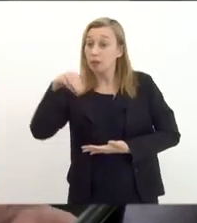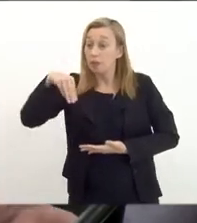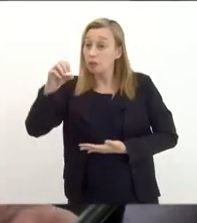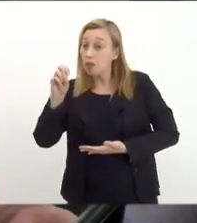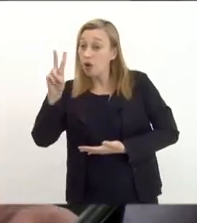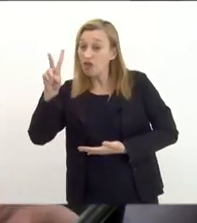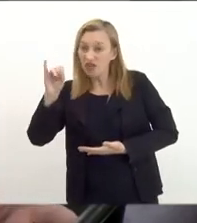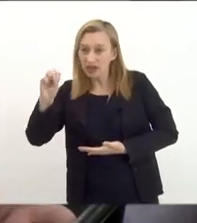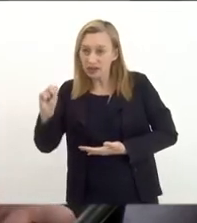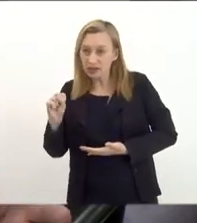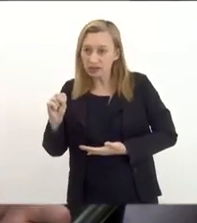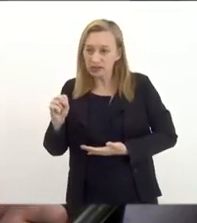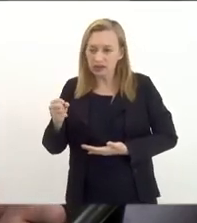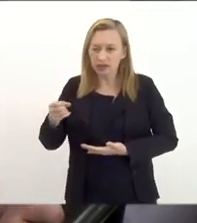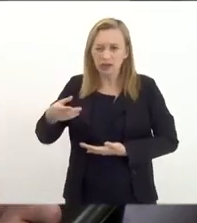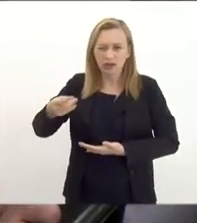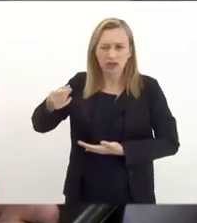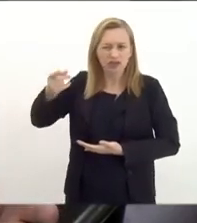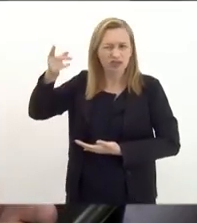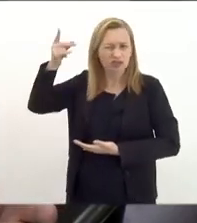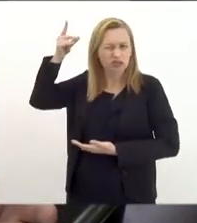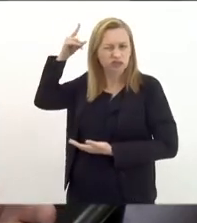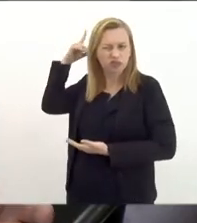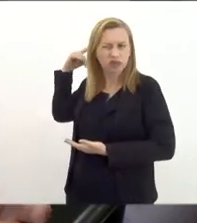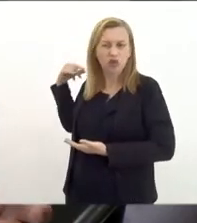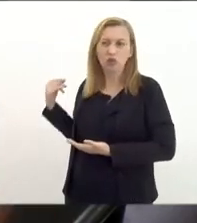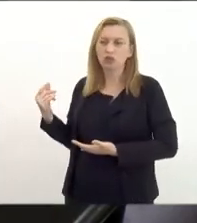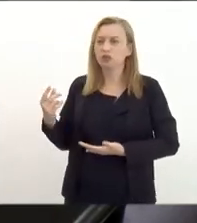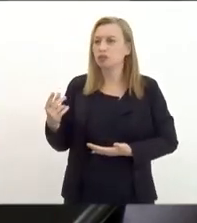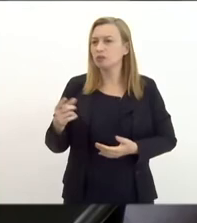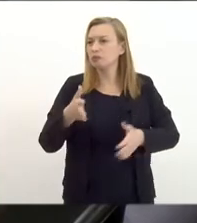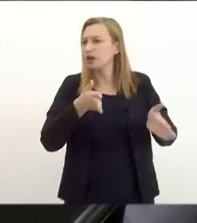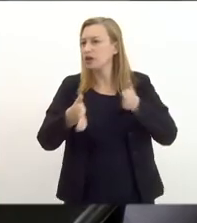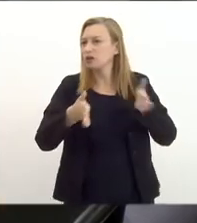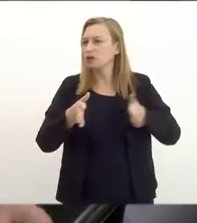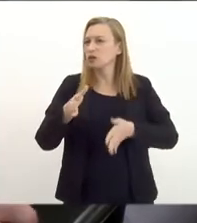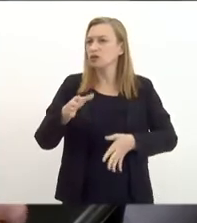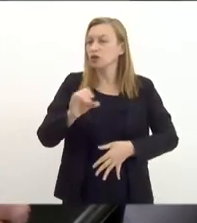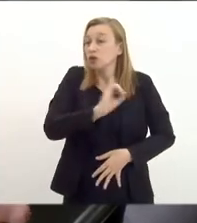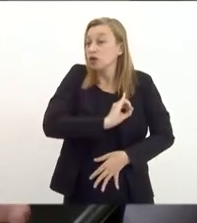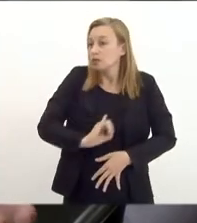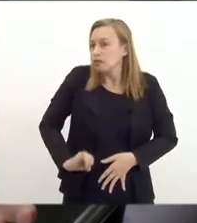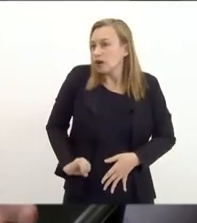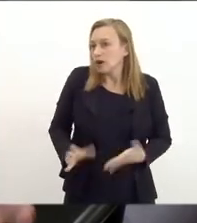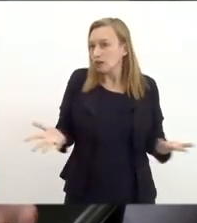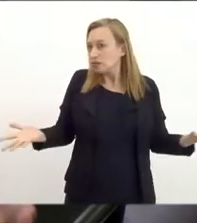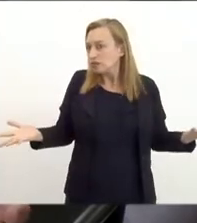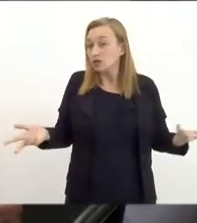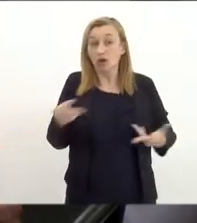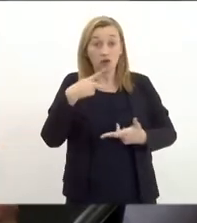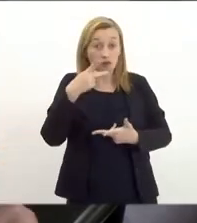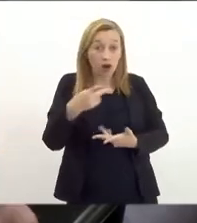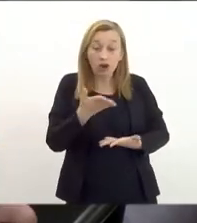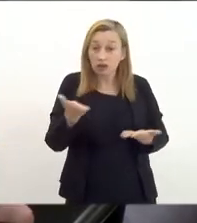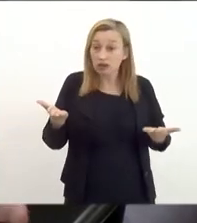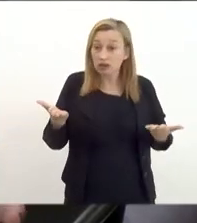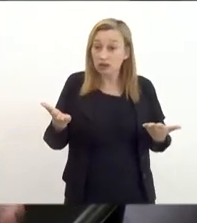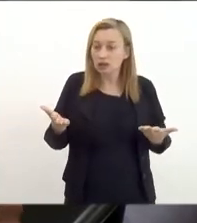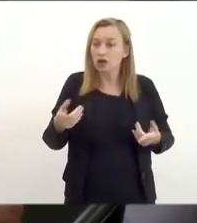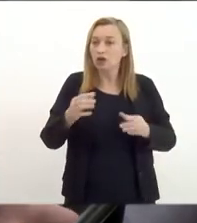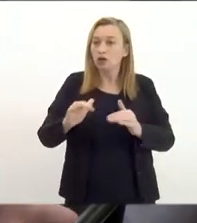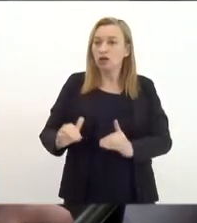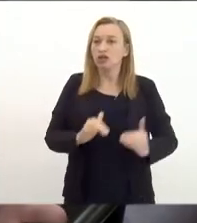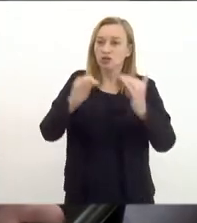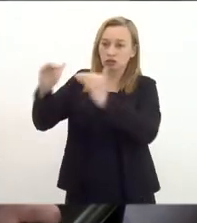da época do império no nosso Estado então eu eu me sinto à vontade de falar sobre isso porque a